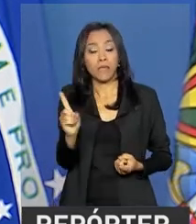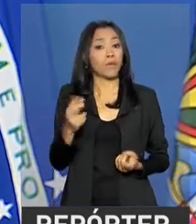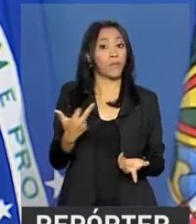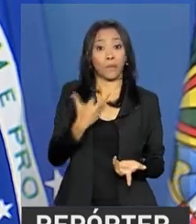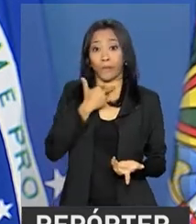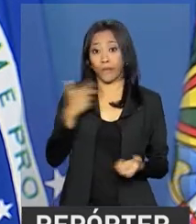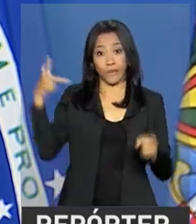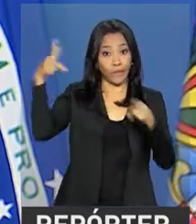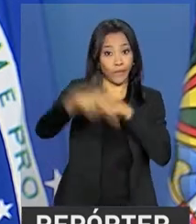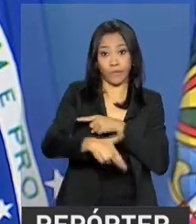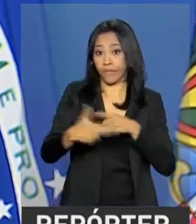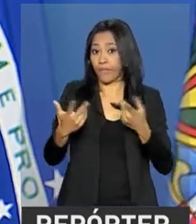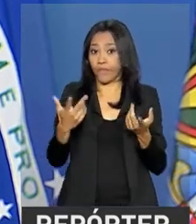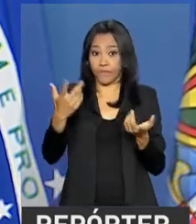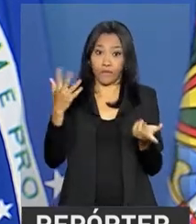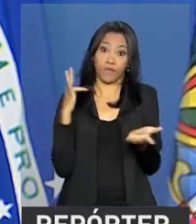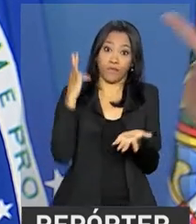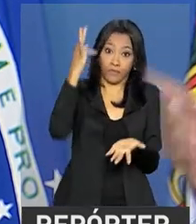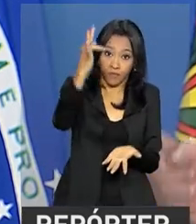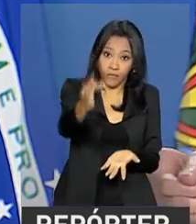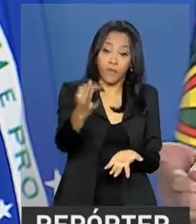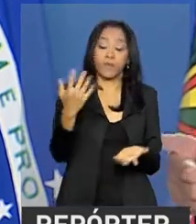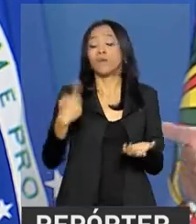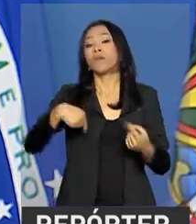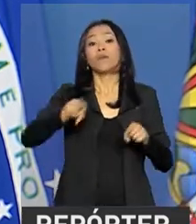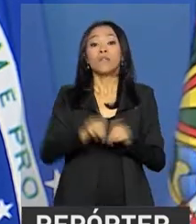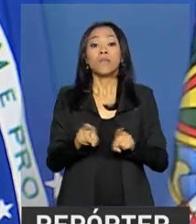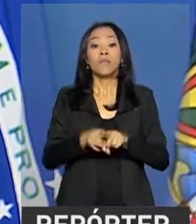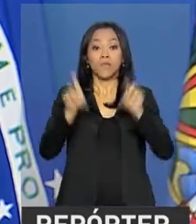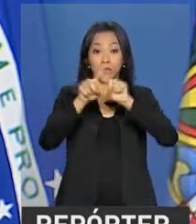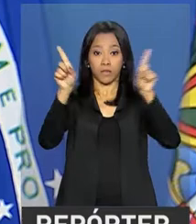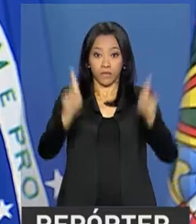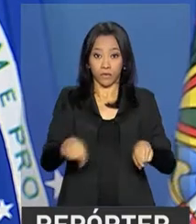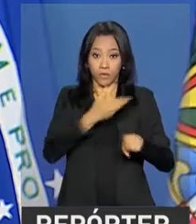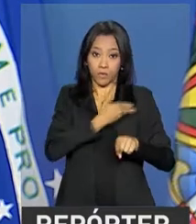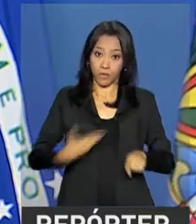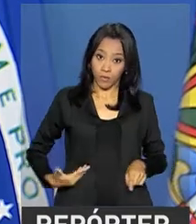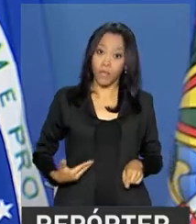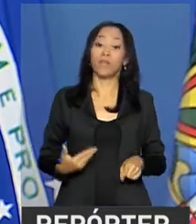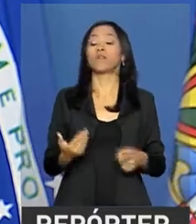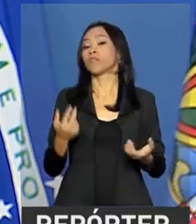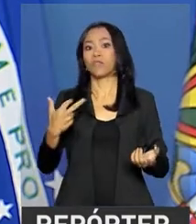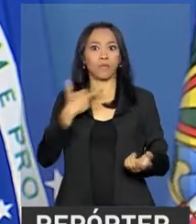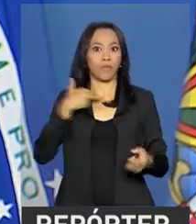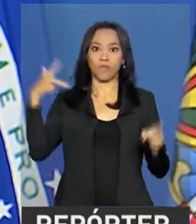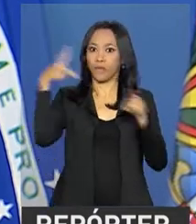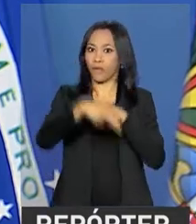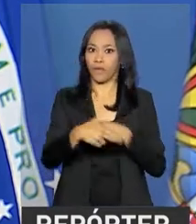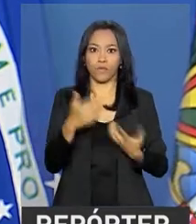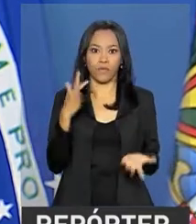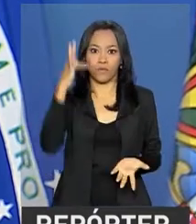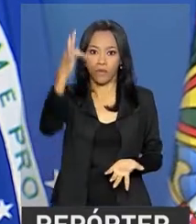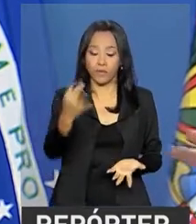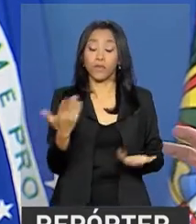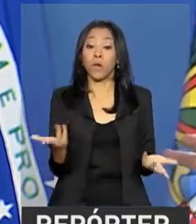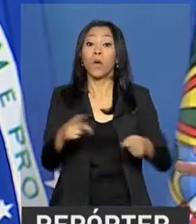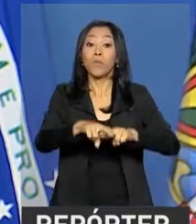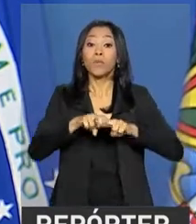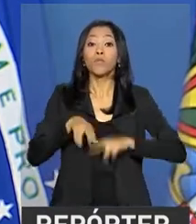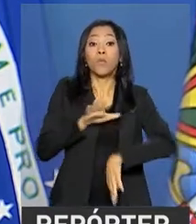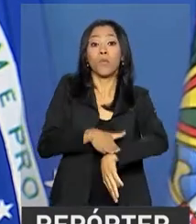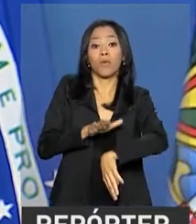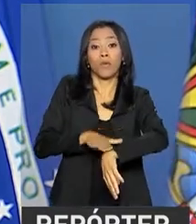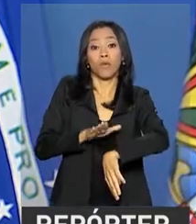ver cortes lá no futuro o que os servidores públicos ganham também não podem ver cortes no futuro por isso o momento adequado